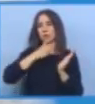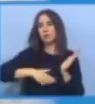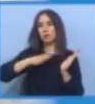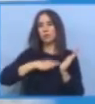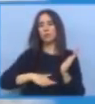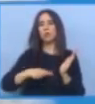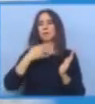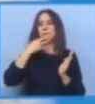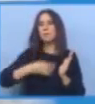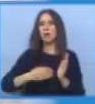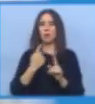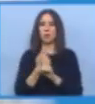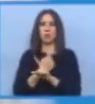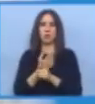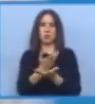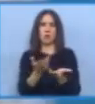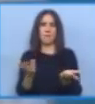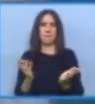todas estas coisas.